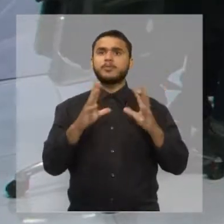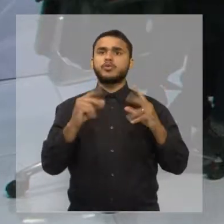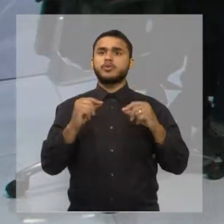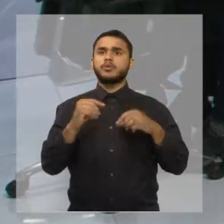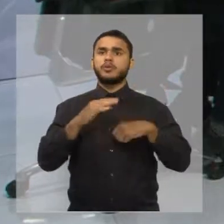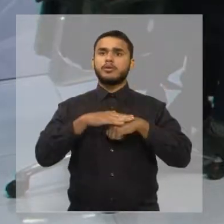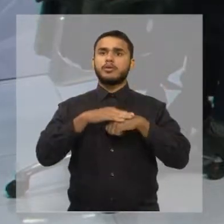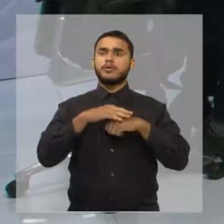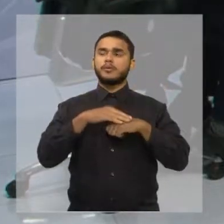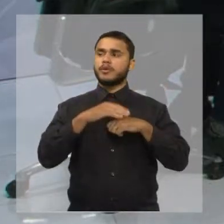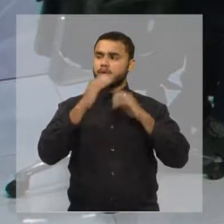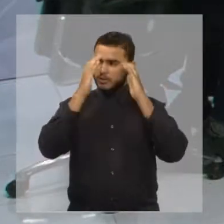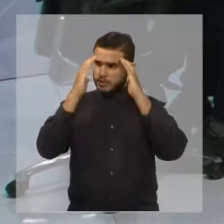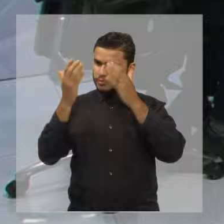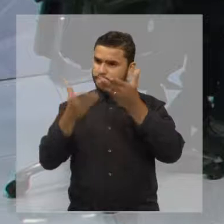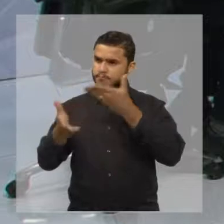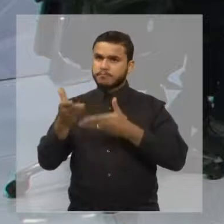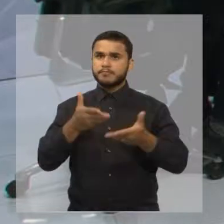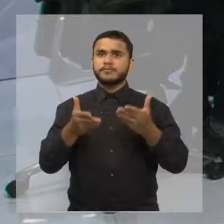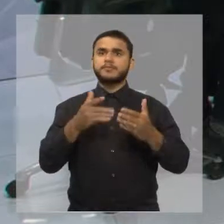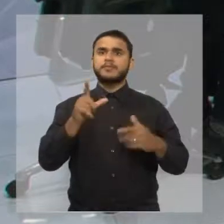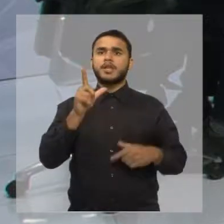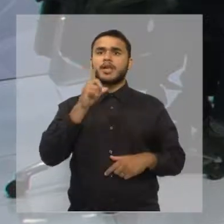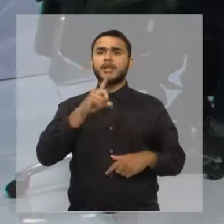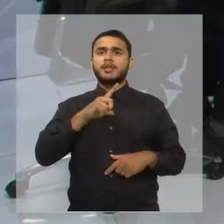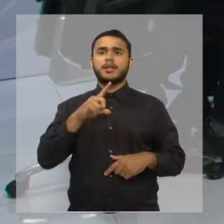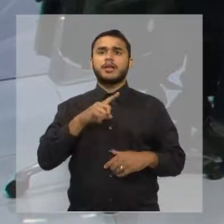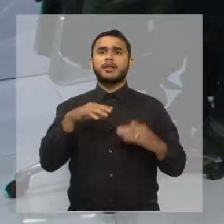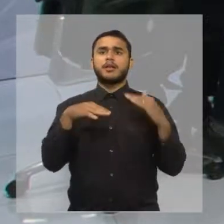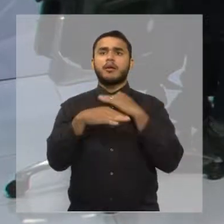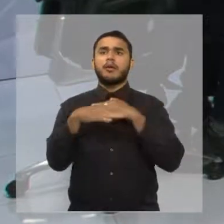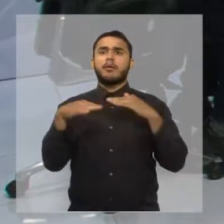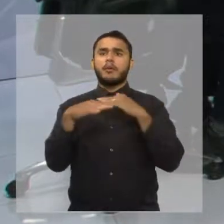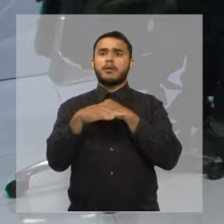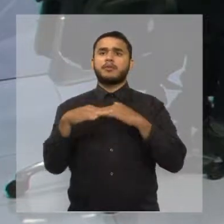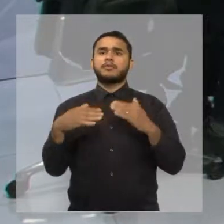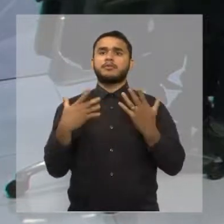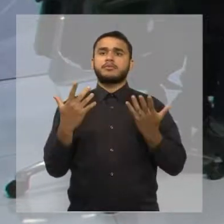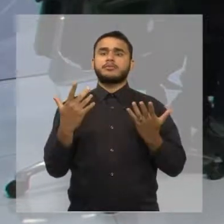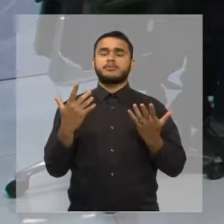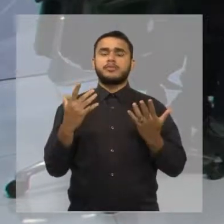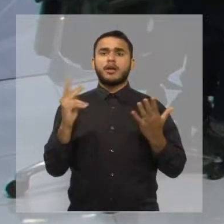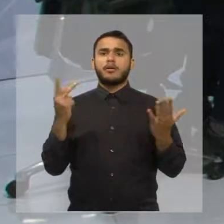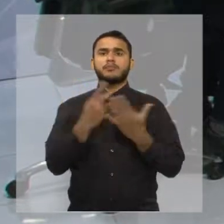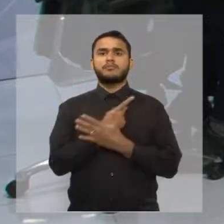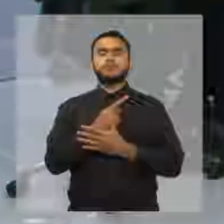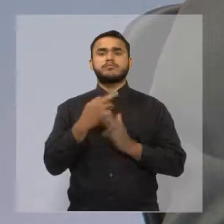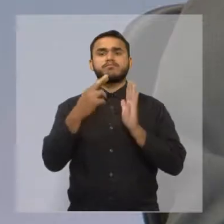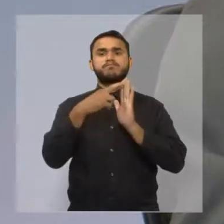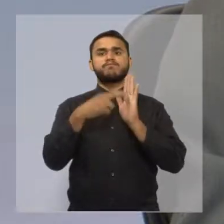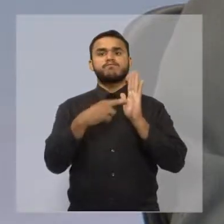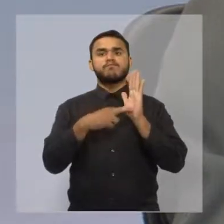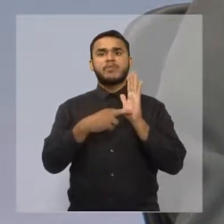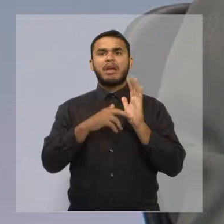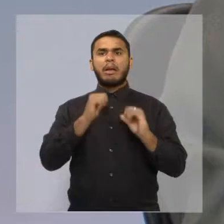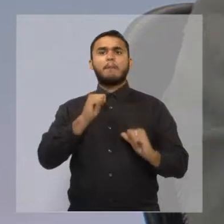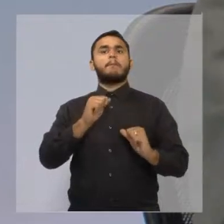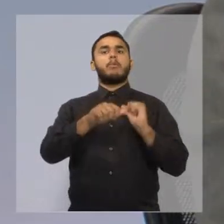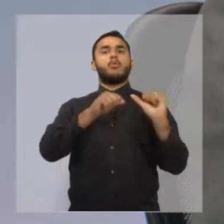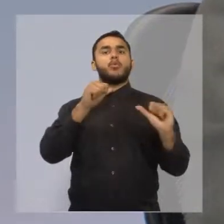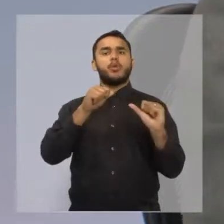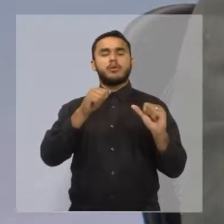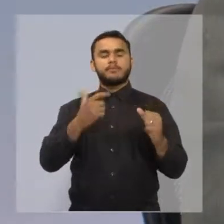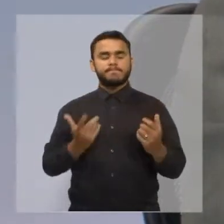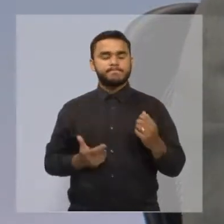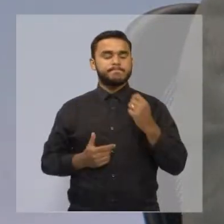do controle de trânsito, de velocidade, né, que traz uma certa tranquilidade e harmonia para a sociedade, mas inclusive de ir